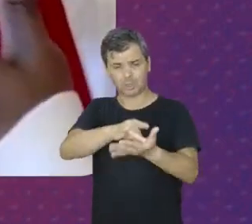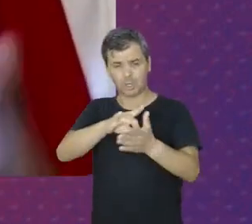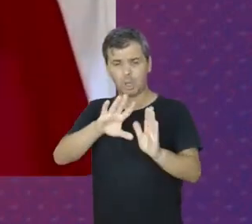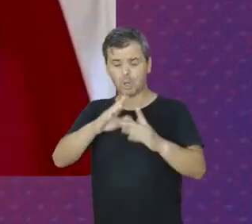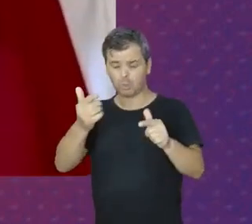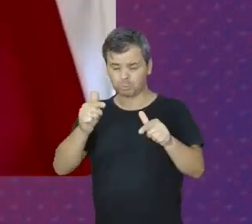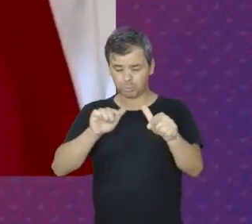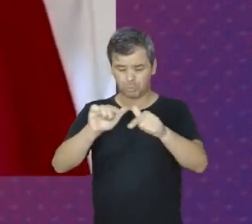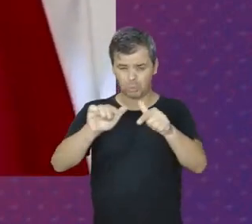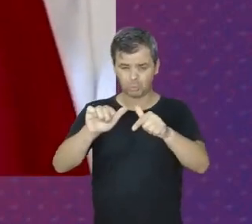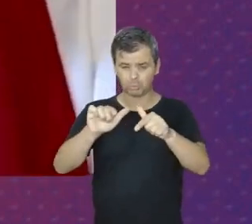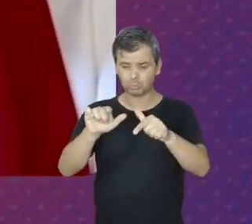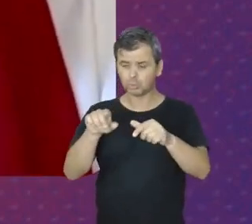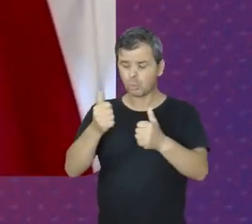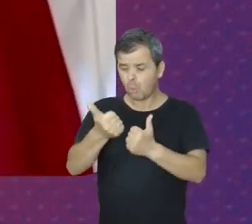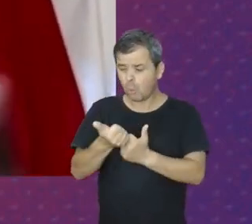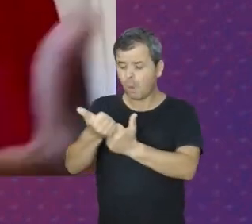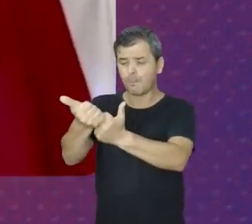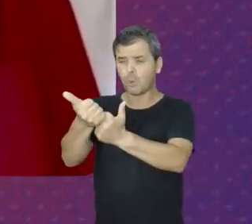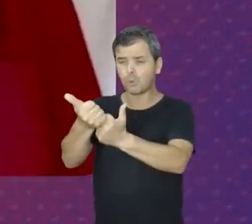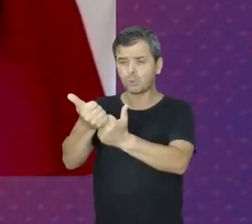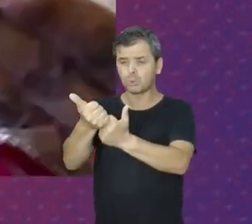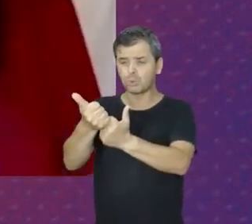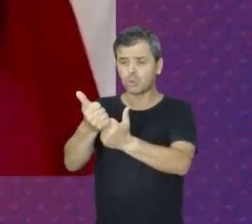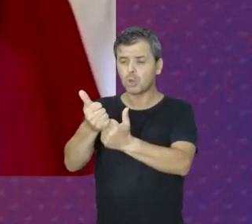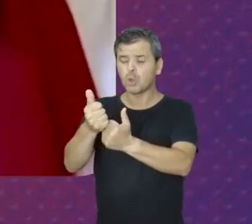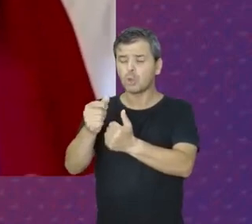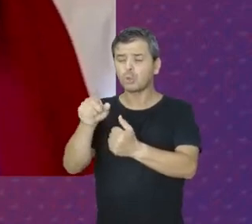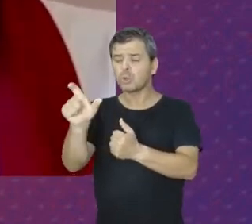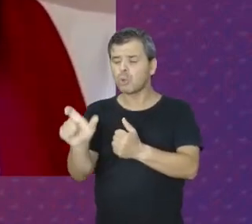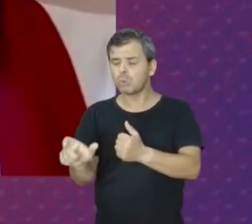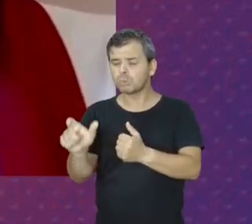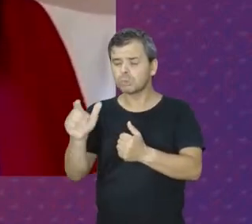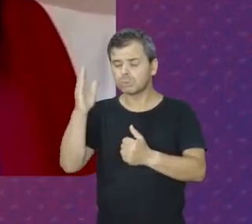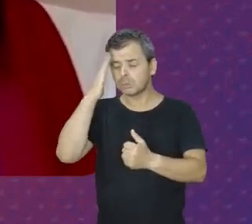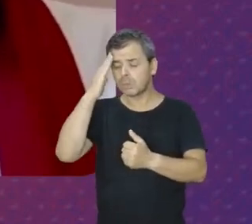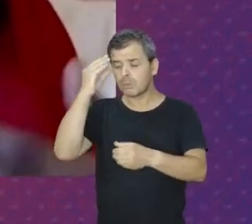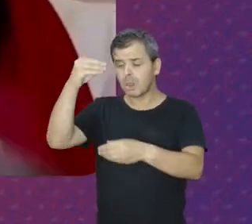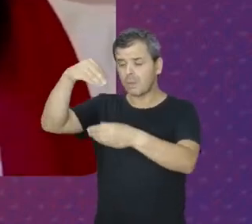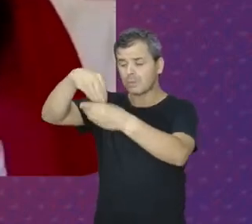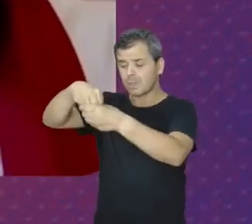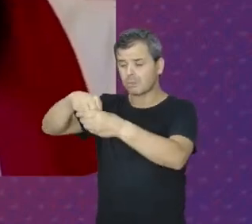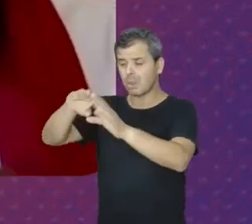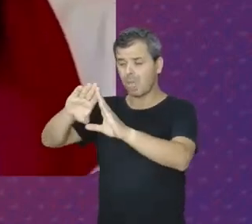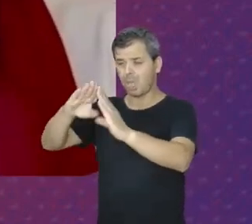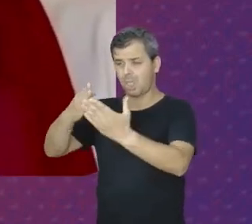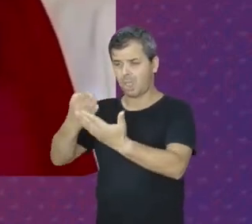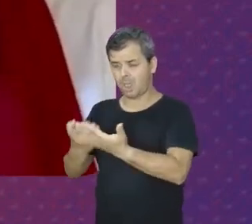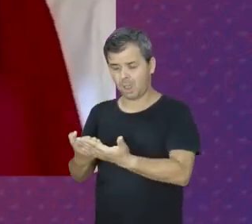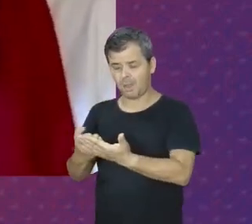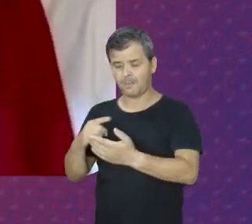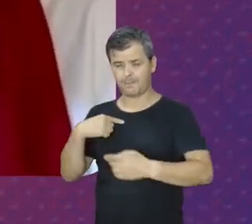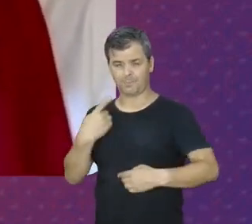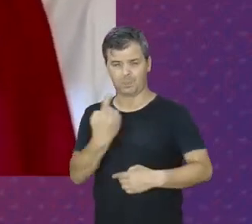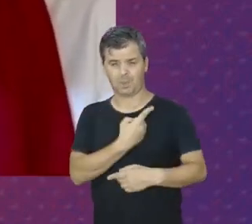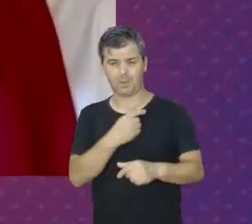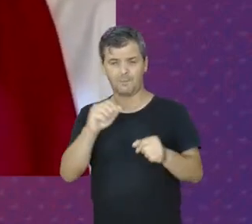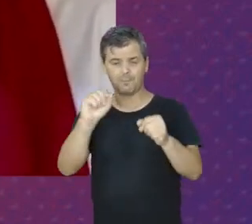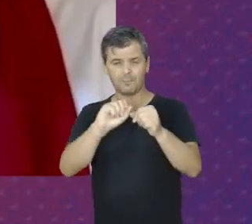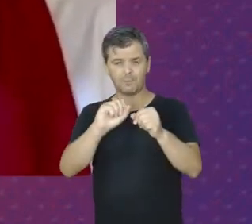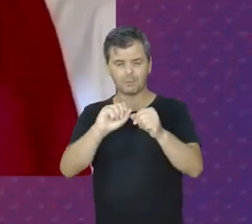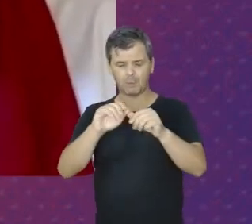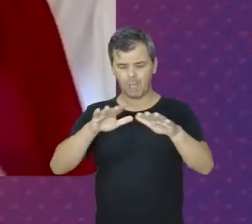o trabalho do outro de compreender e levar aquilo para dentro da escola. Trata-se de a gente fazer